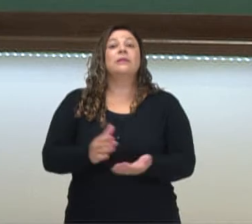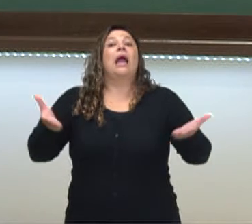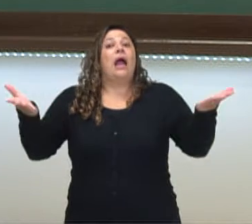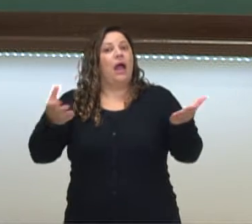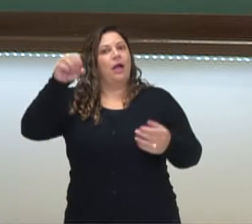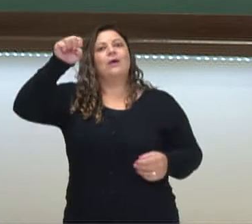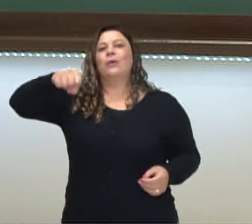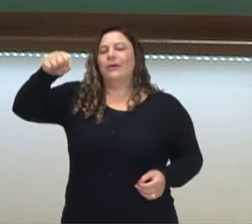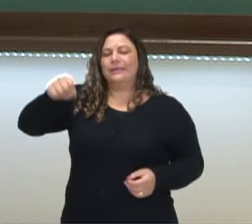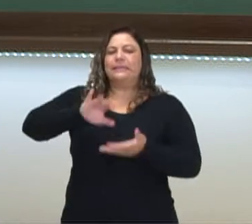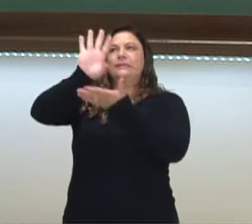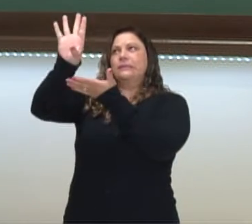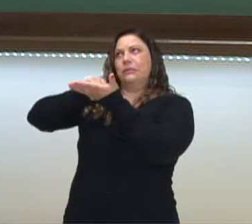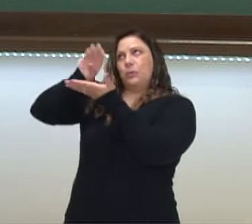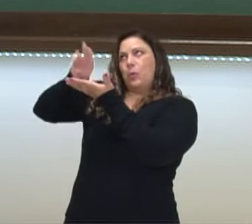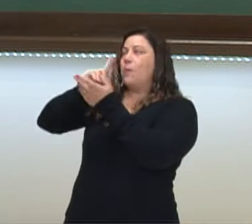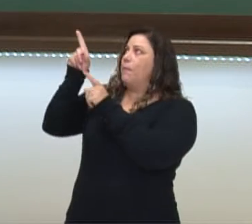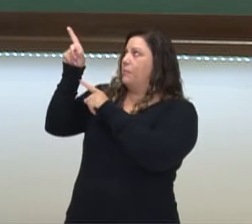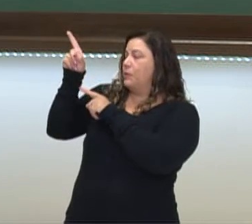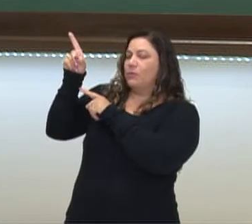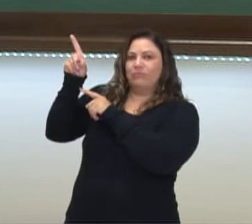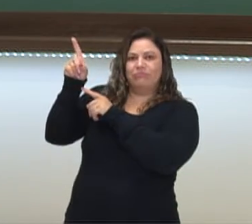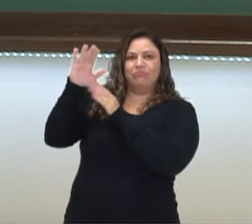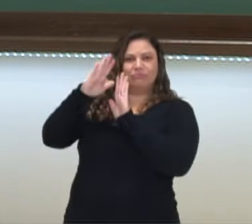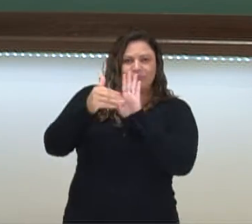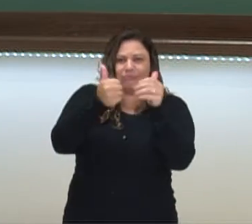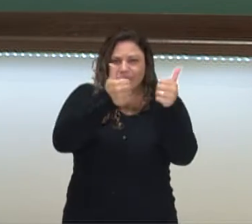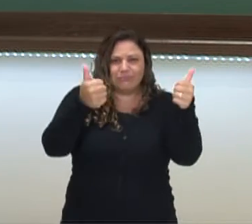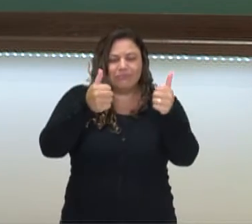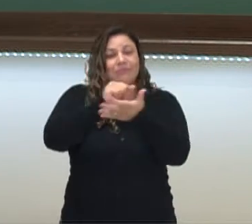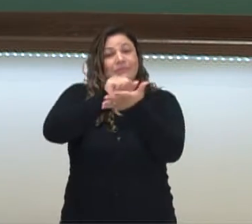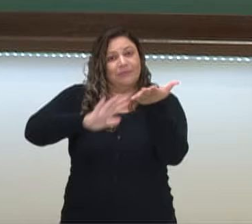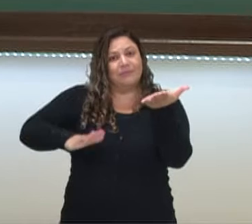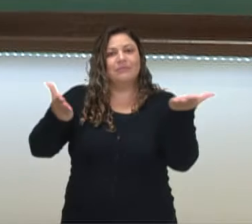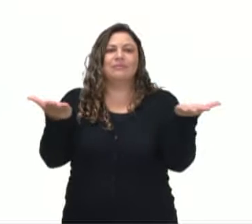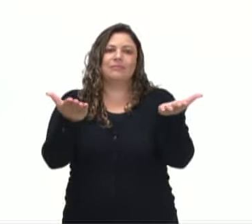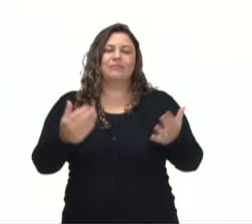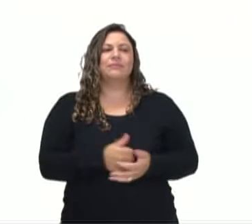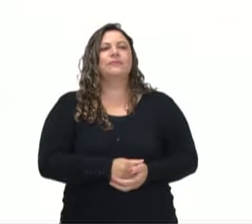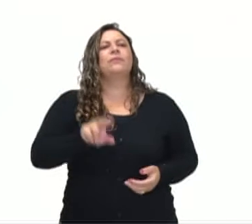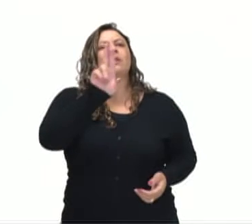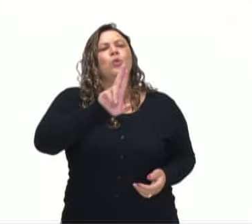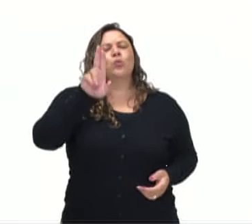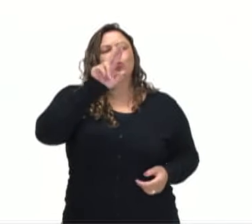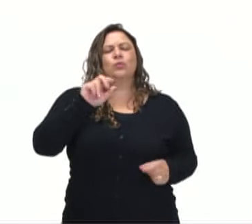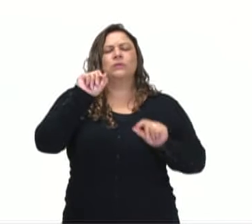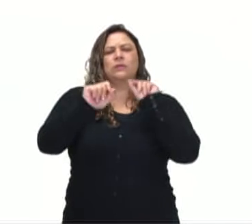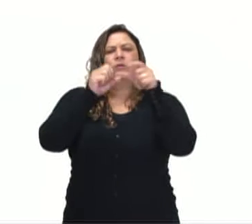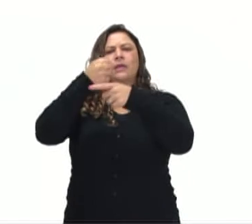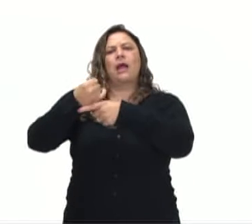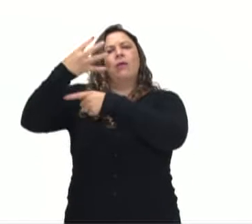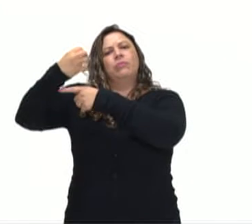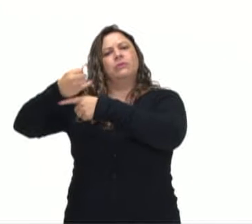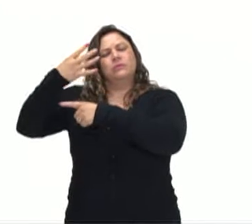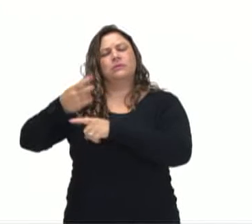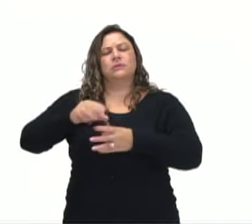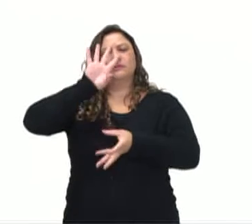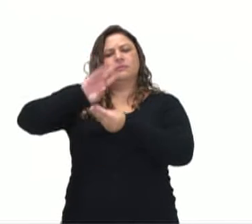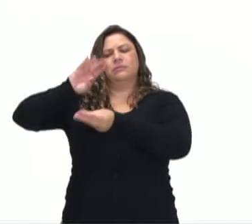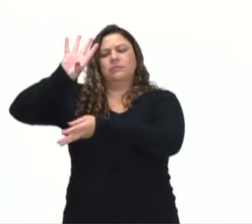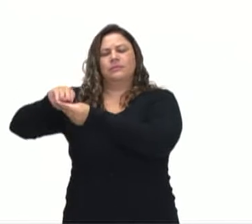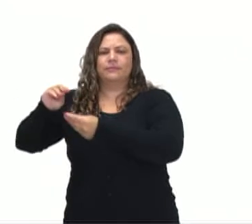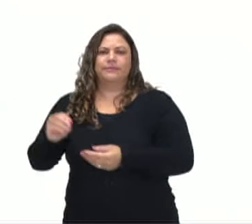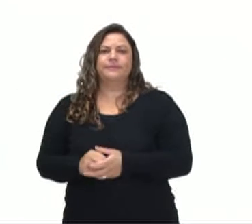Agora sim, anotou tudo? Vamos para o exercício. Usando as propriedades de potência, podemos simplificar as expressões e